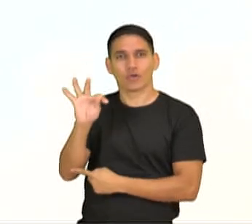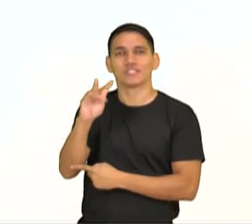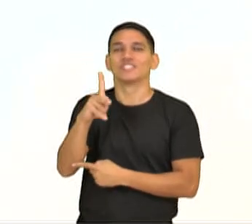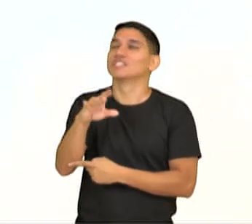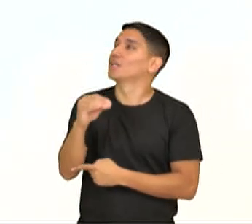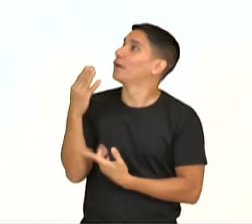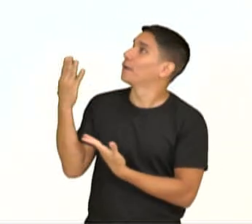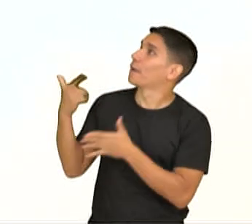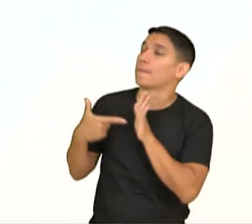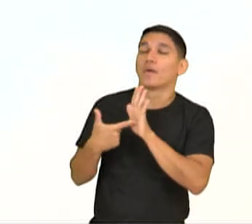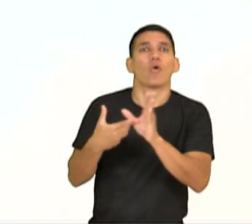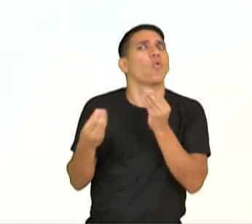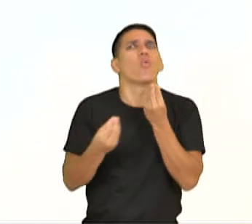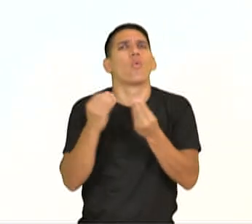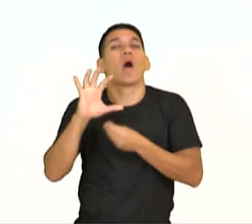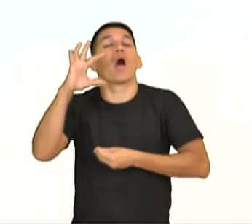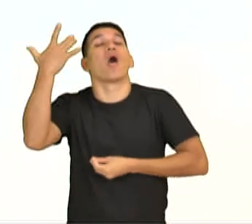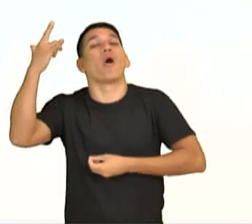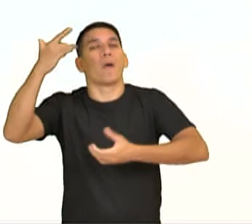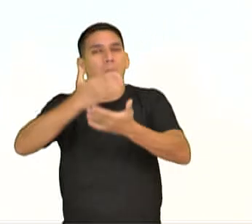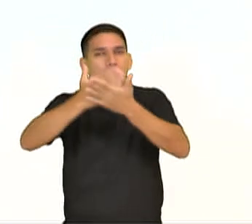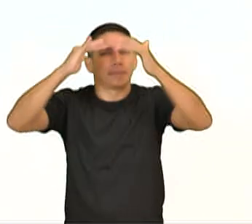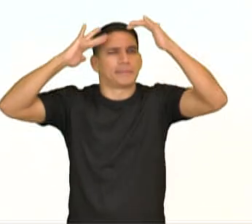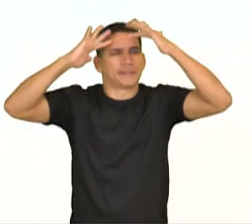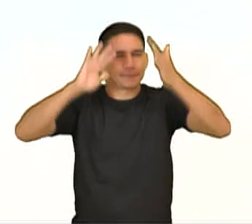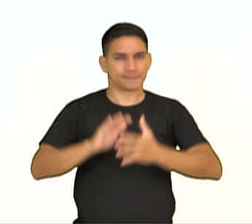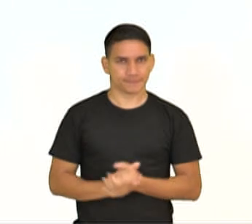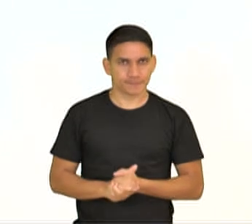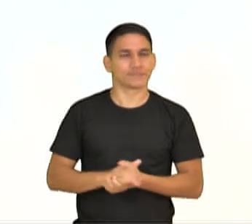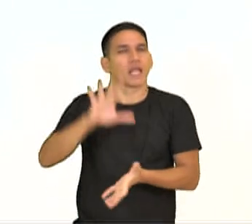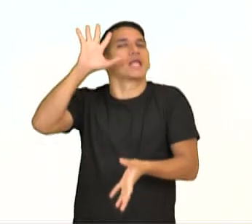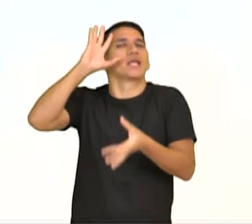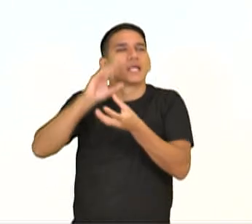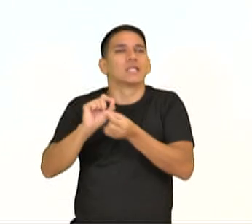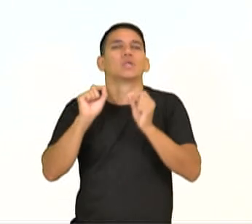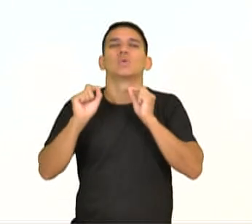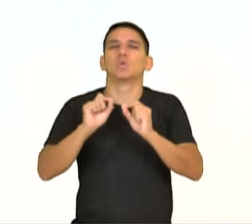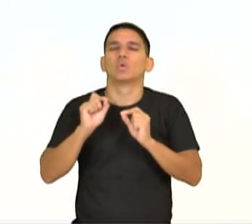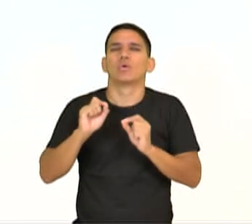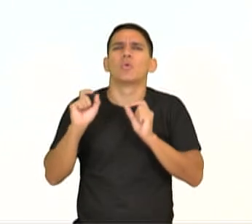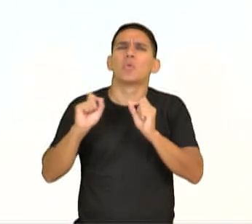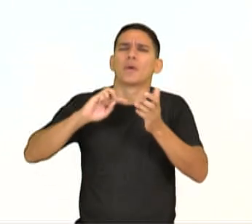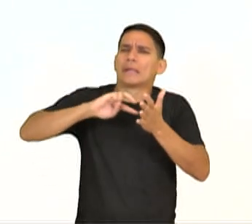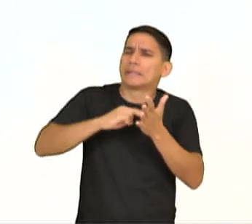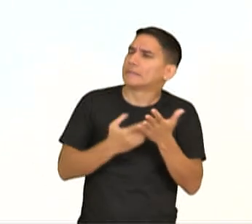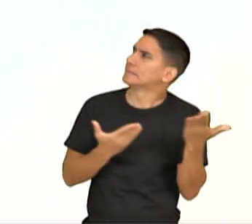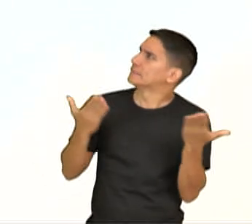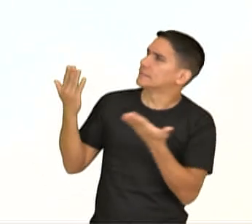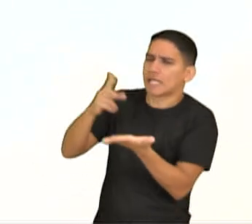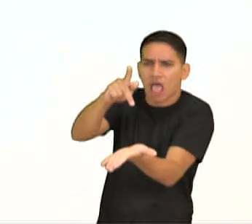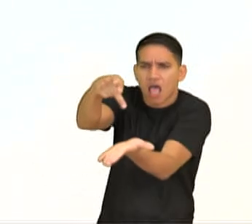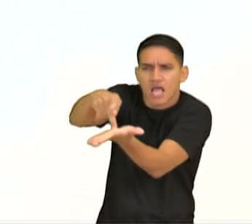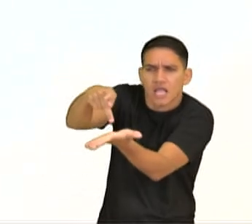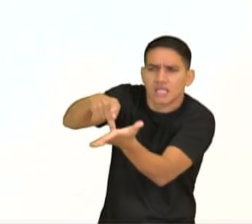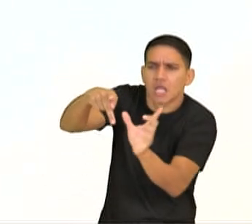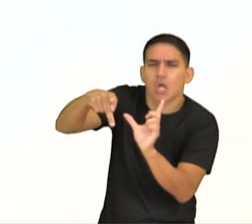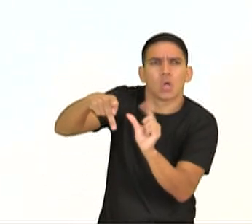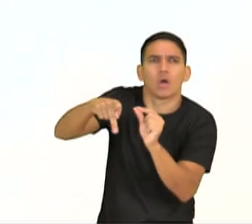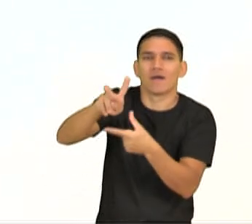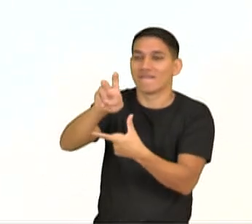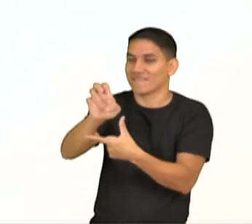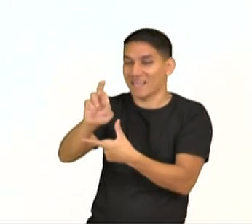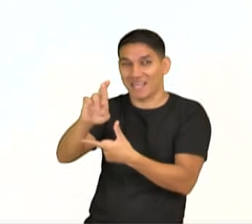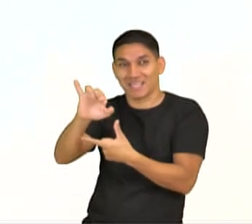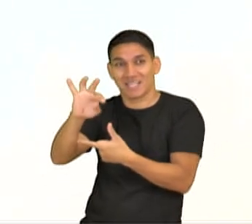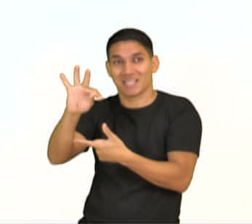vai acontecer a partir dessas reflexões, né? Nós vamos entender, então, a noção da verdade, está escrito veritas aqui